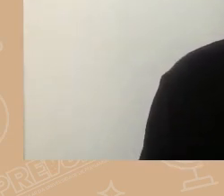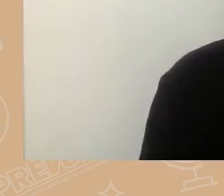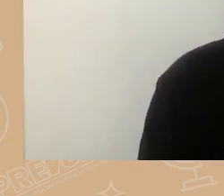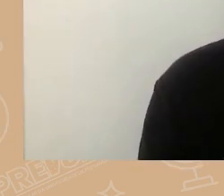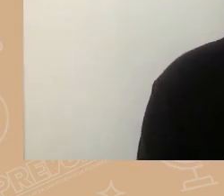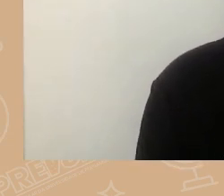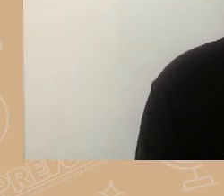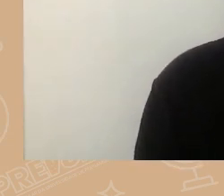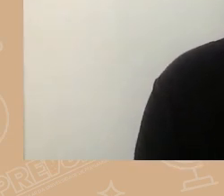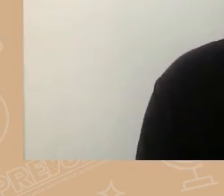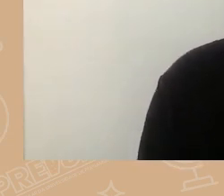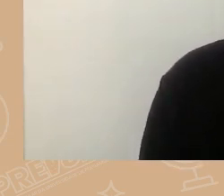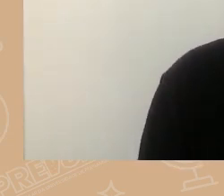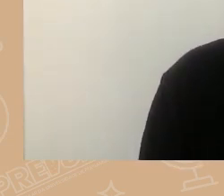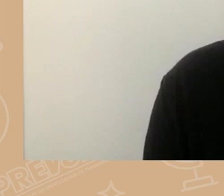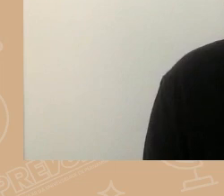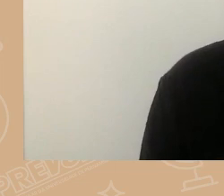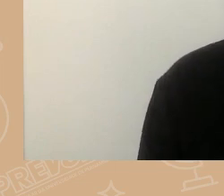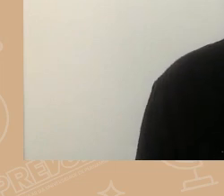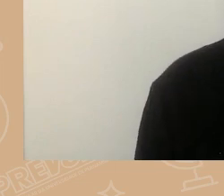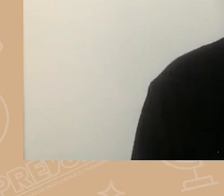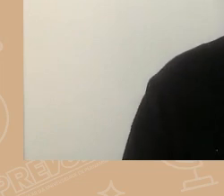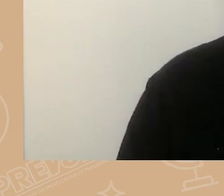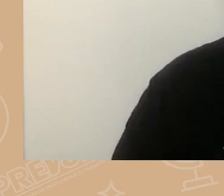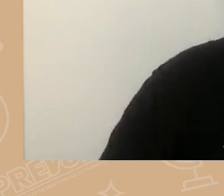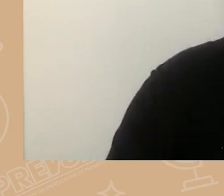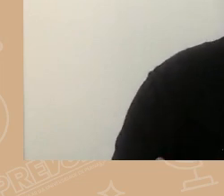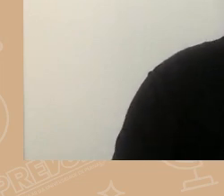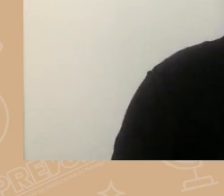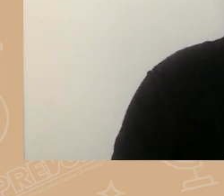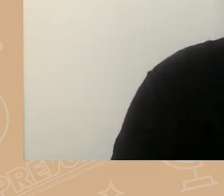um abraço a todos e até a próxima